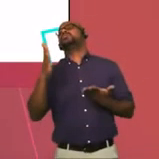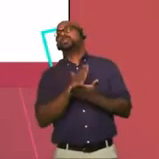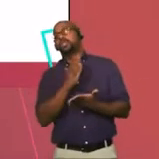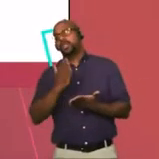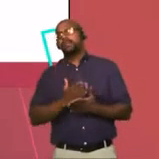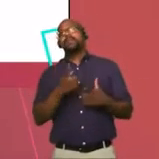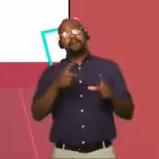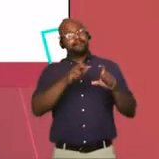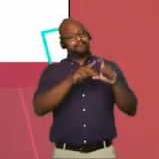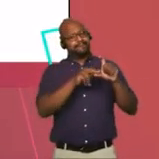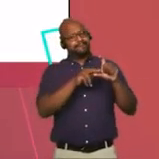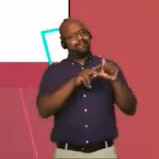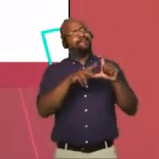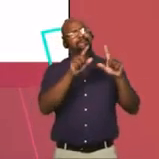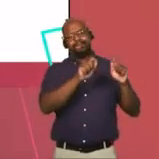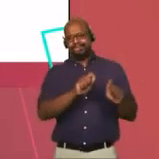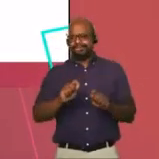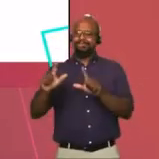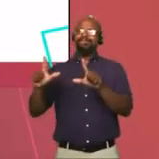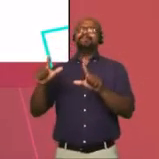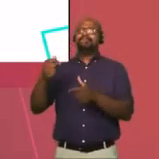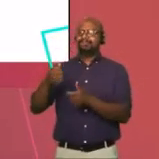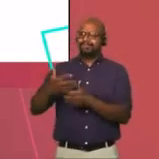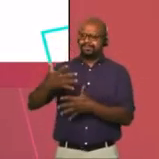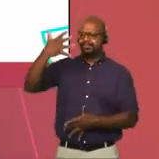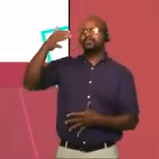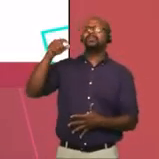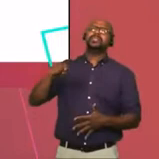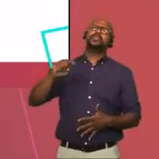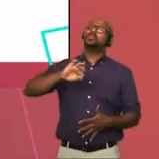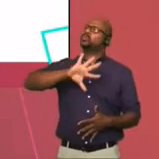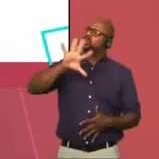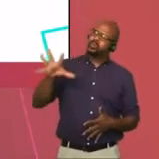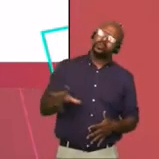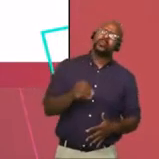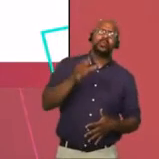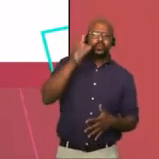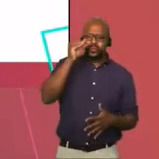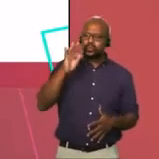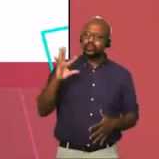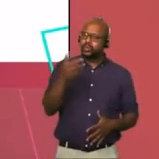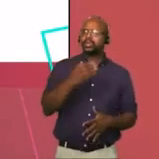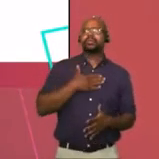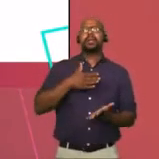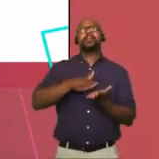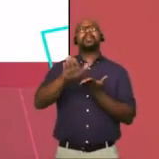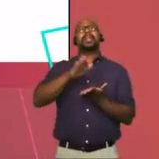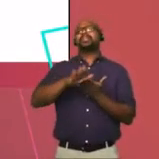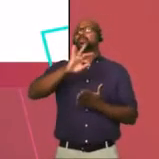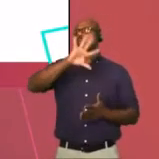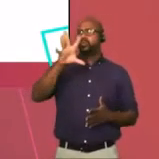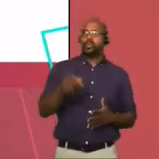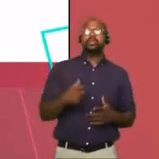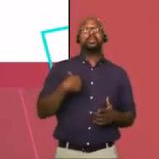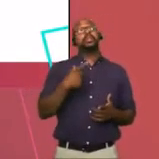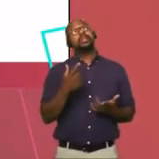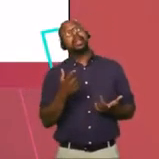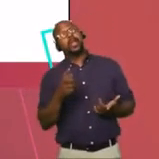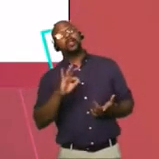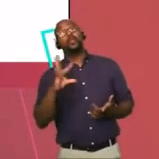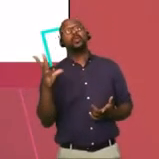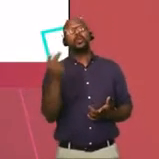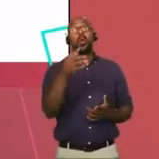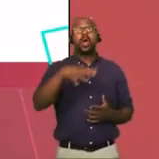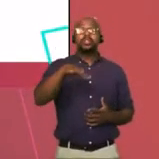na esse código QR leva você para o reset Gate e lá você tem acesso a todas minhas publicações na íntegra Nem todas